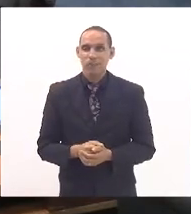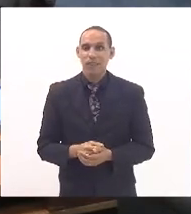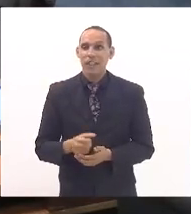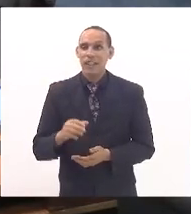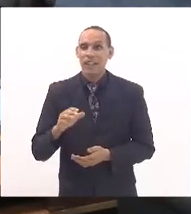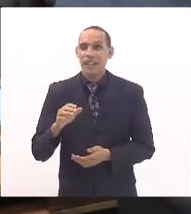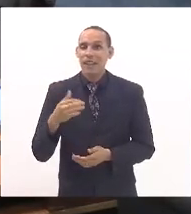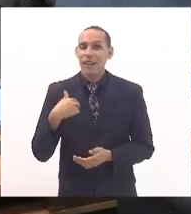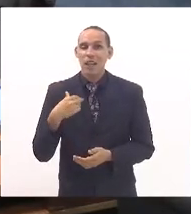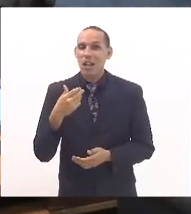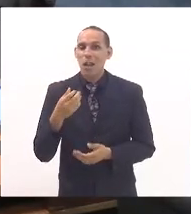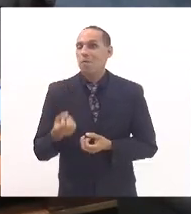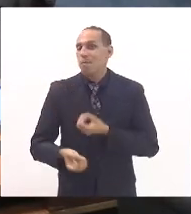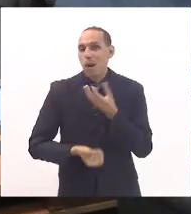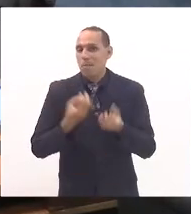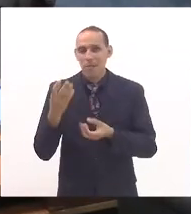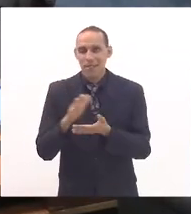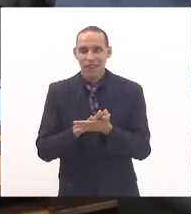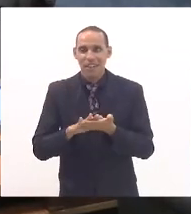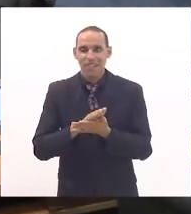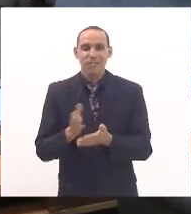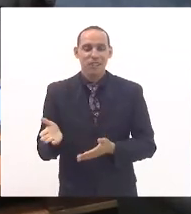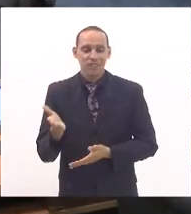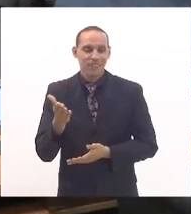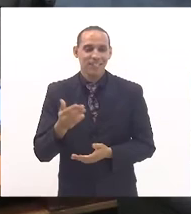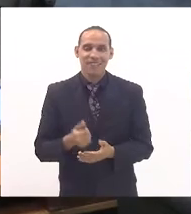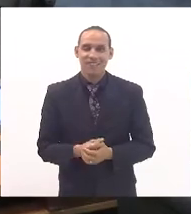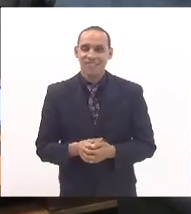falar nenhuma poesia. Tá bom, vai lá.